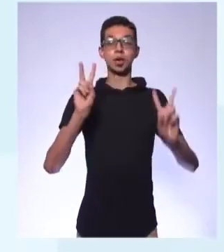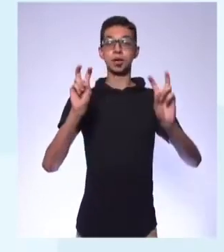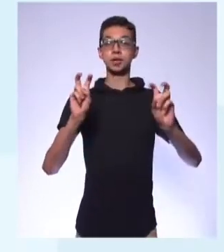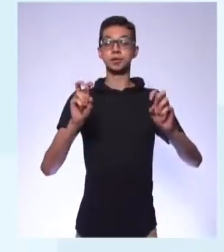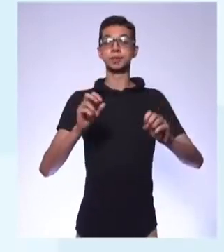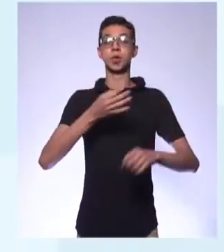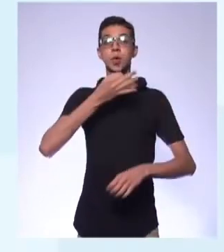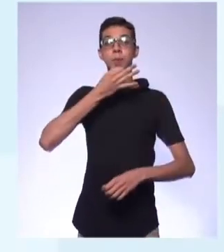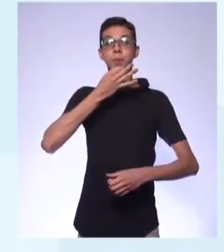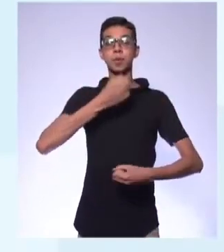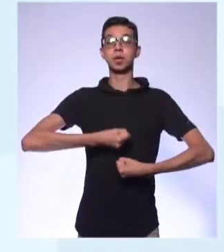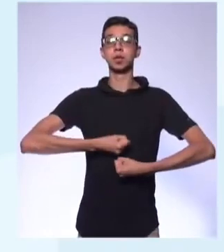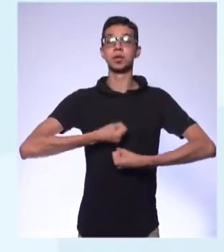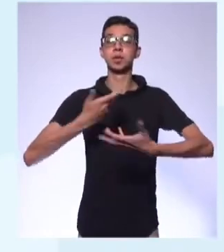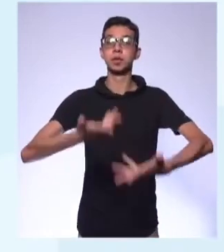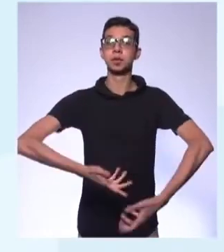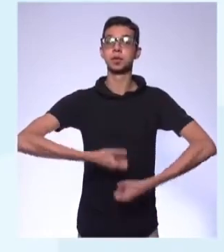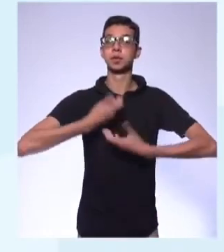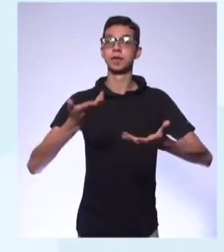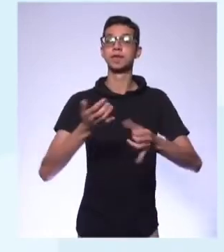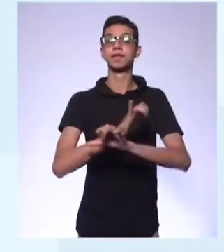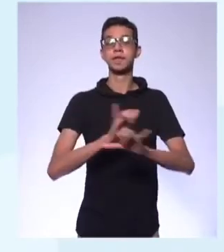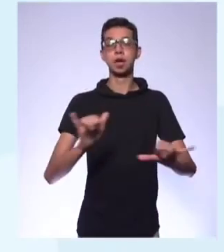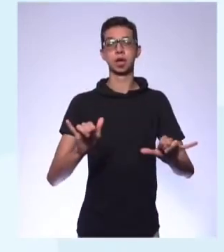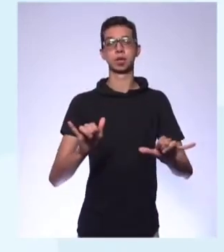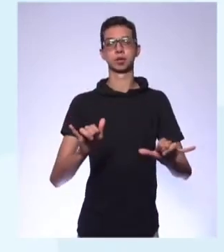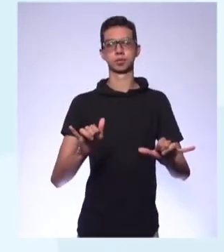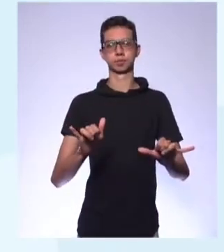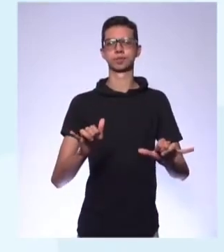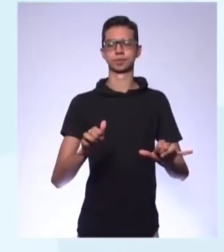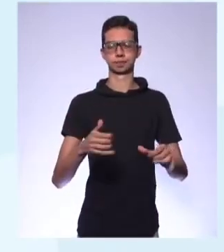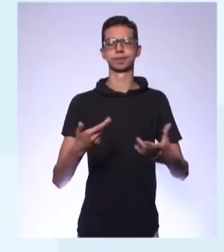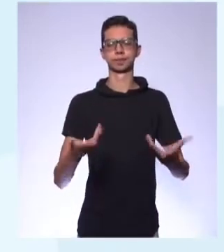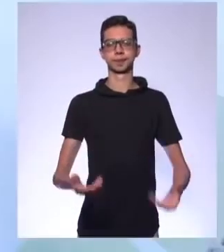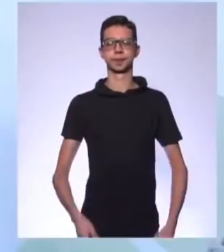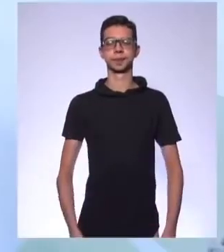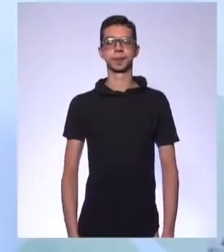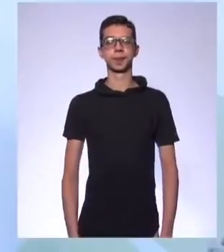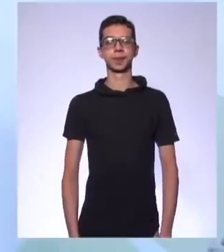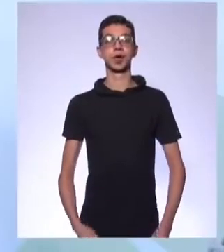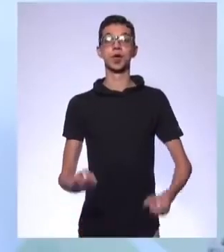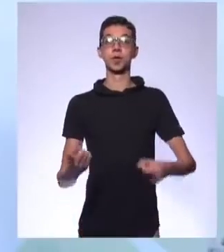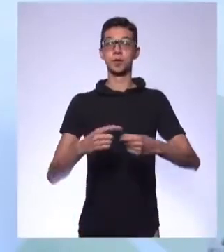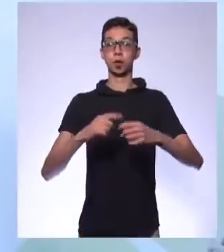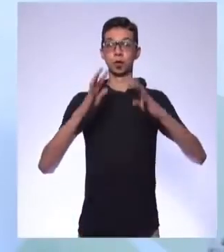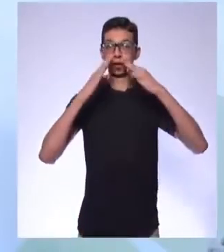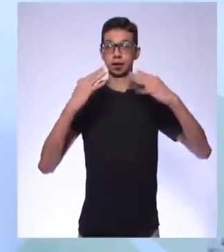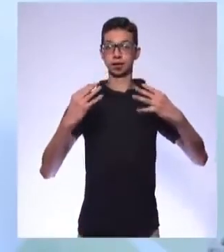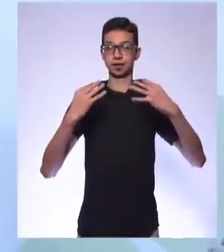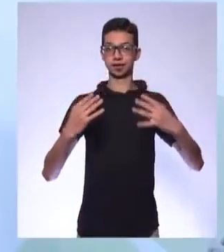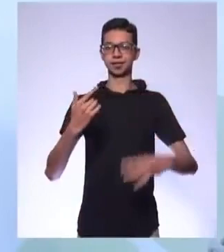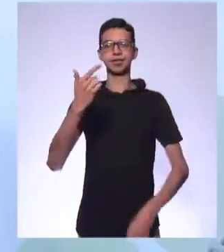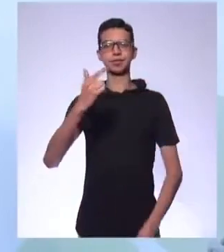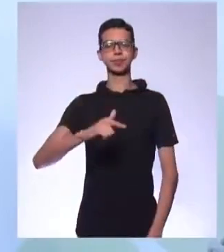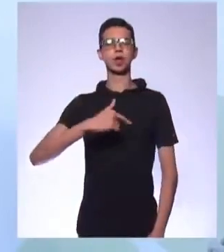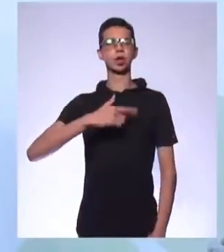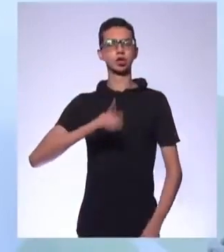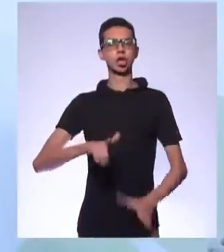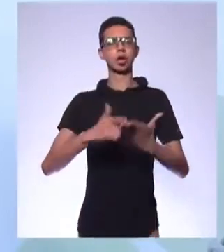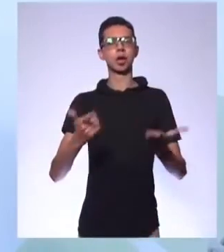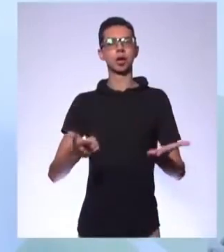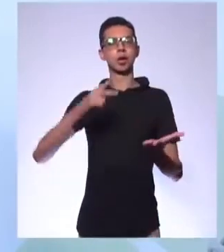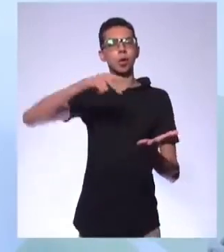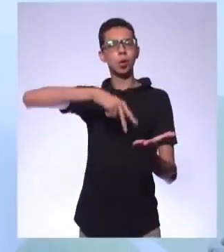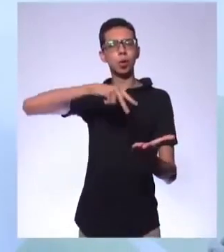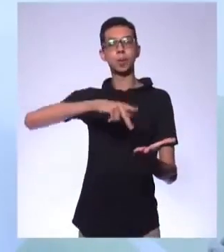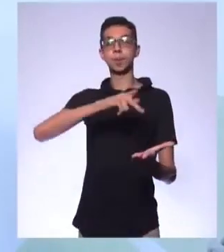expressa a sua opinião sobre algumas obras. Então, voltando aqui, eu dei uma olhada em alguns jornais, os professores